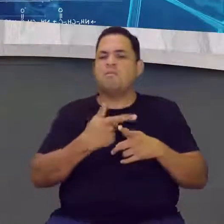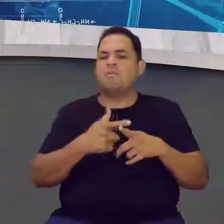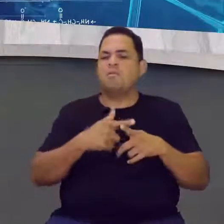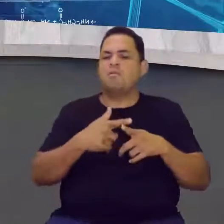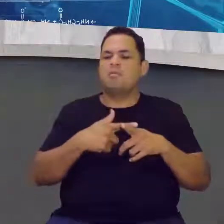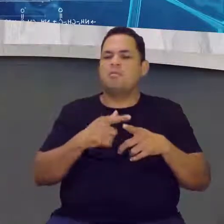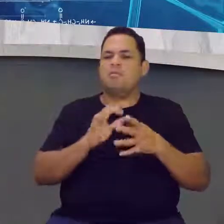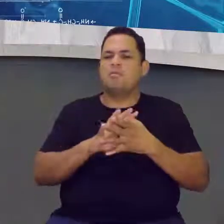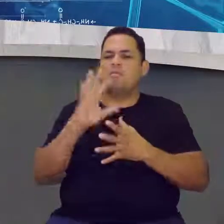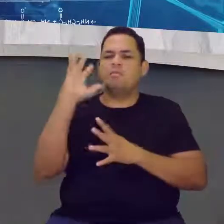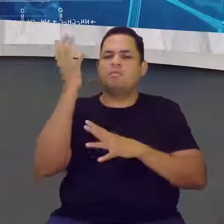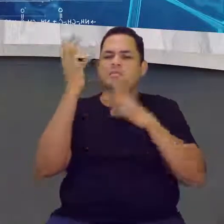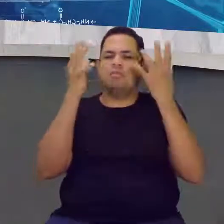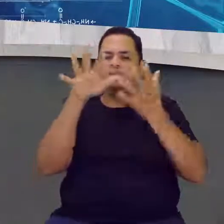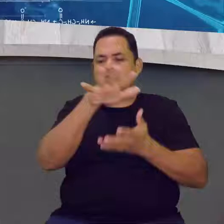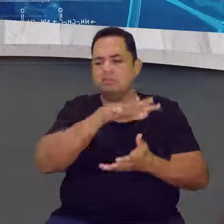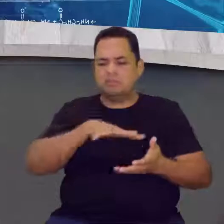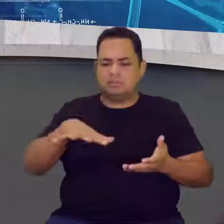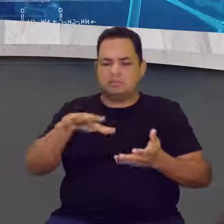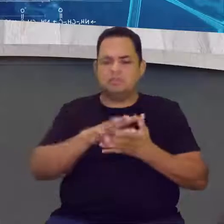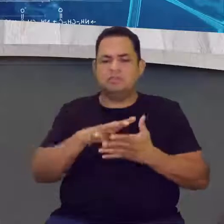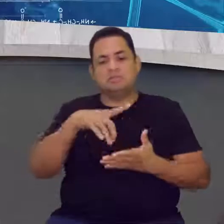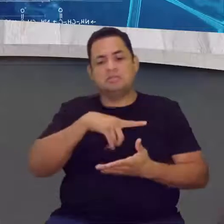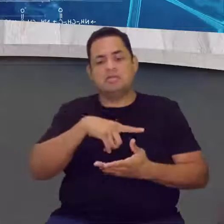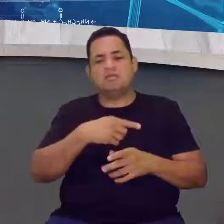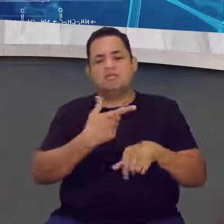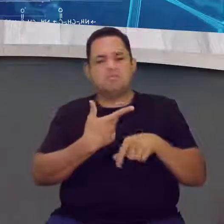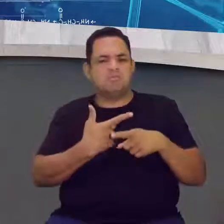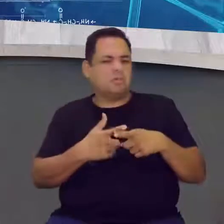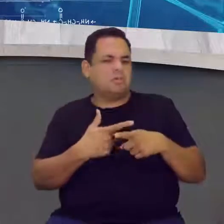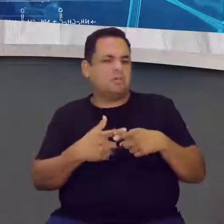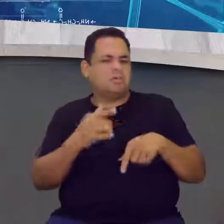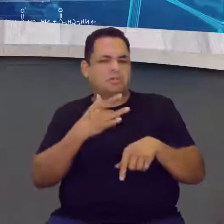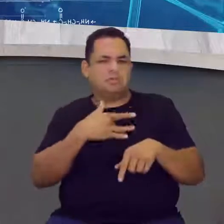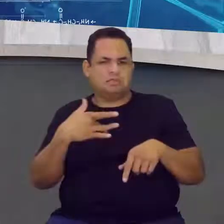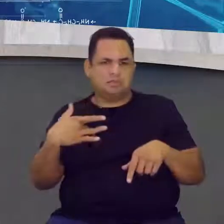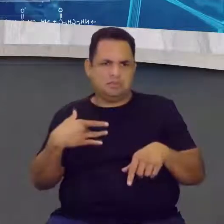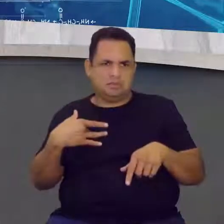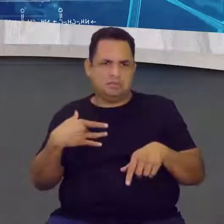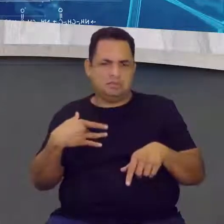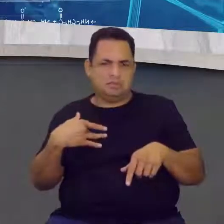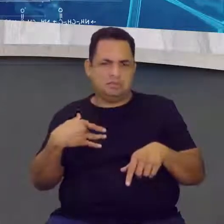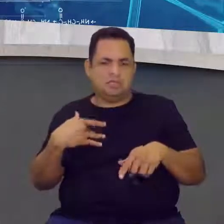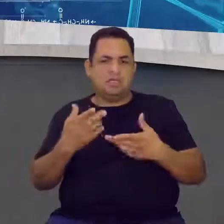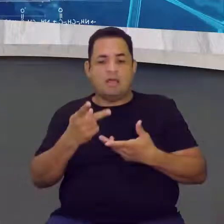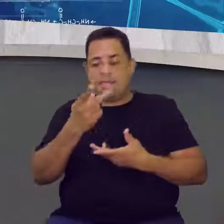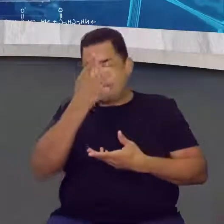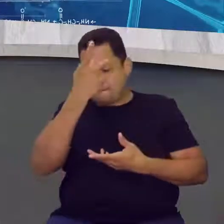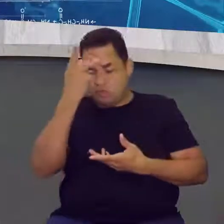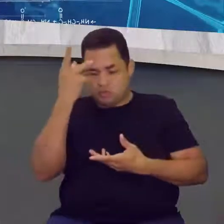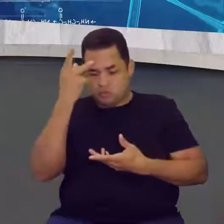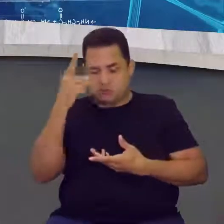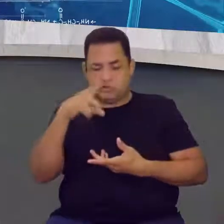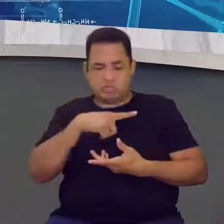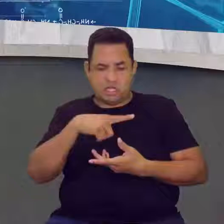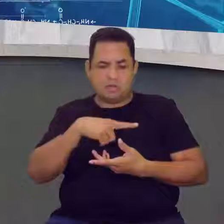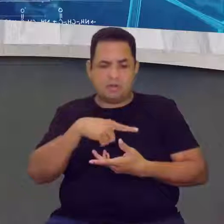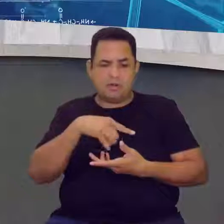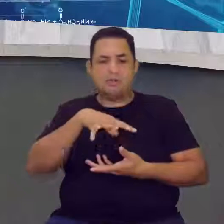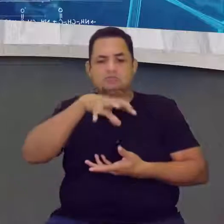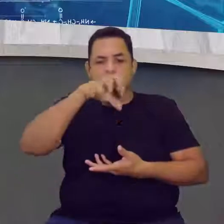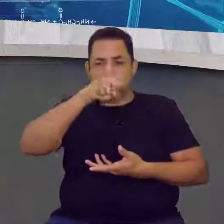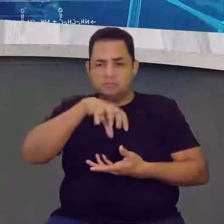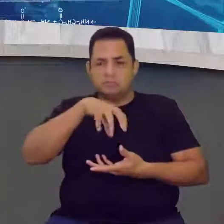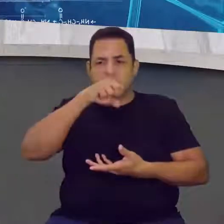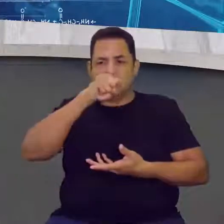ambiental e traz grandes riscos para a saúde. Tanto para pessoas que já têm problemas